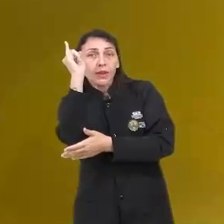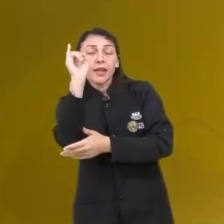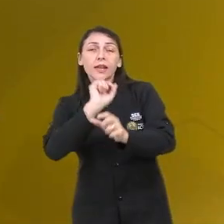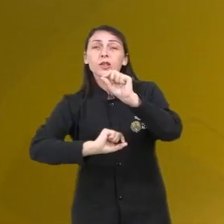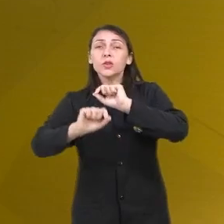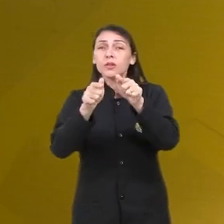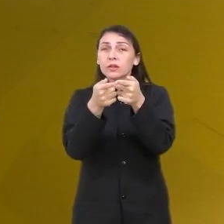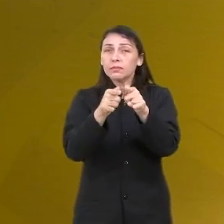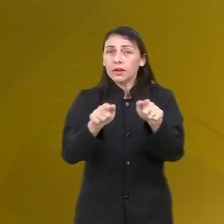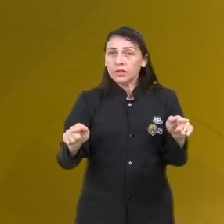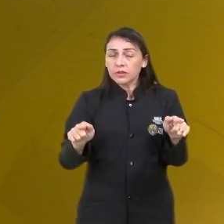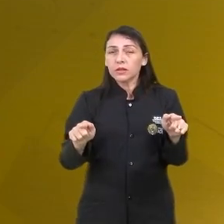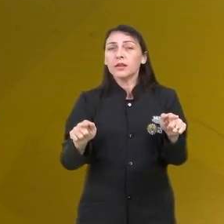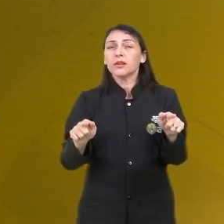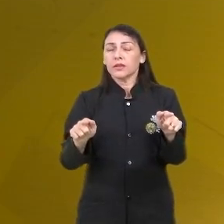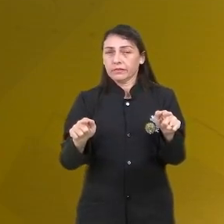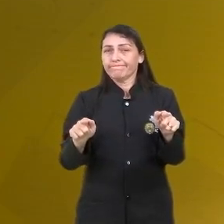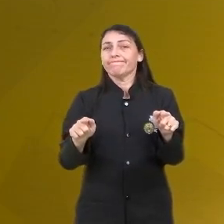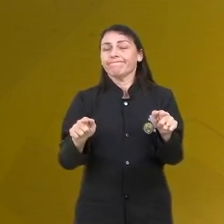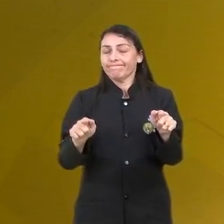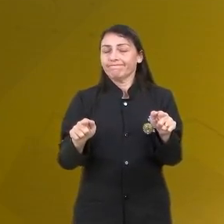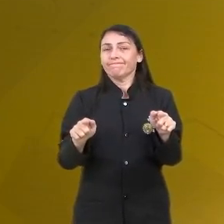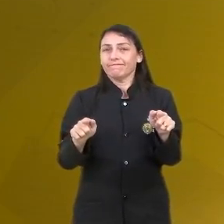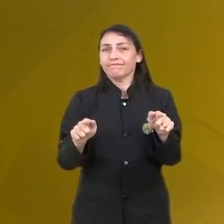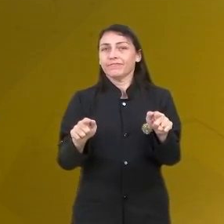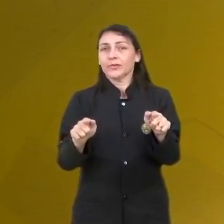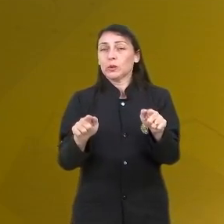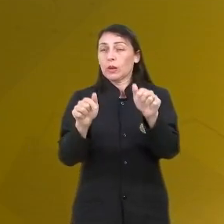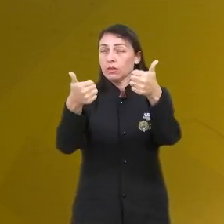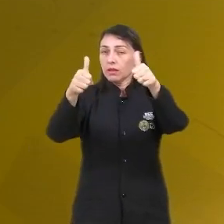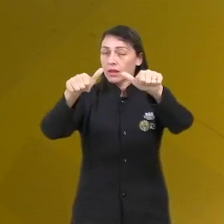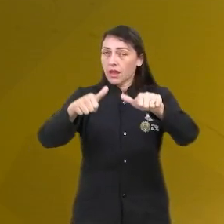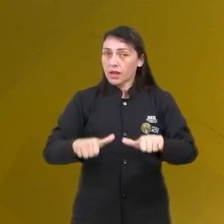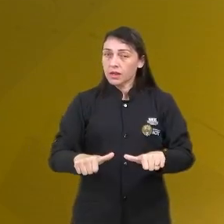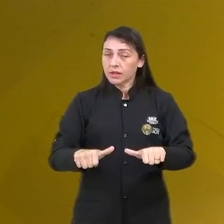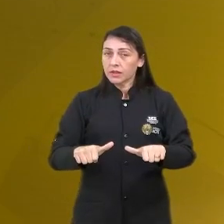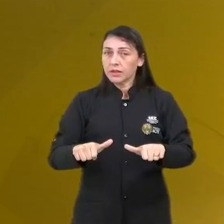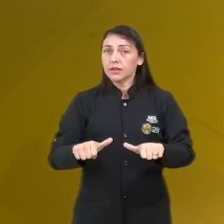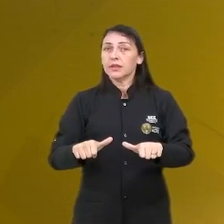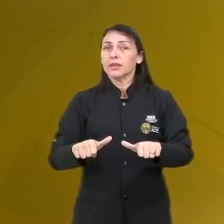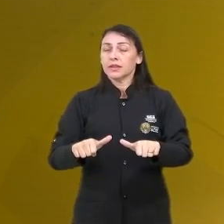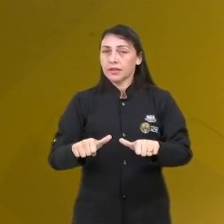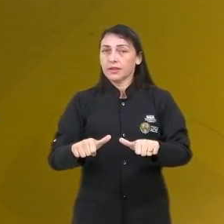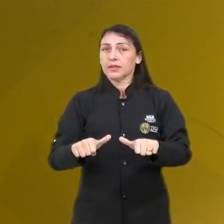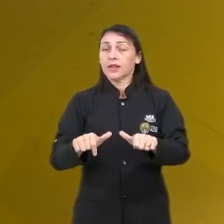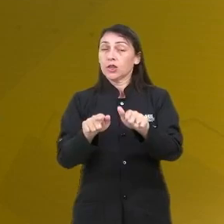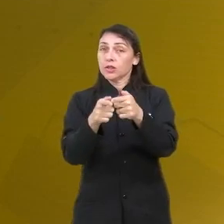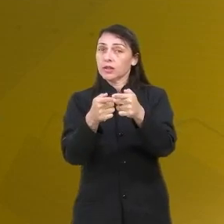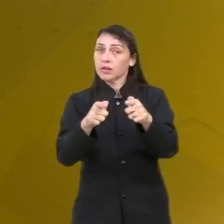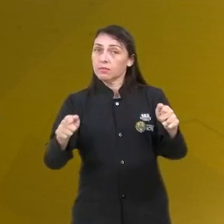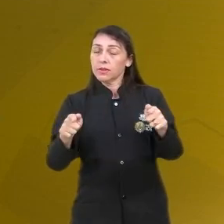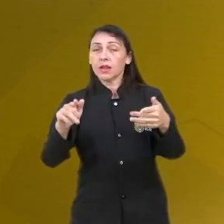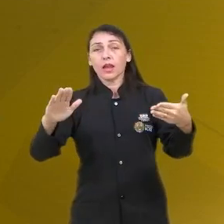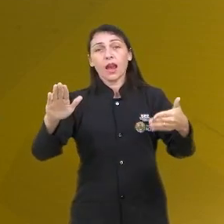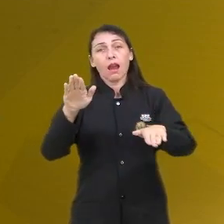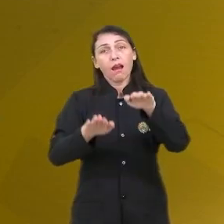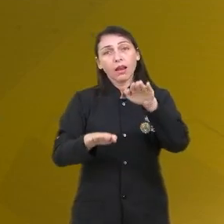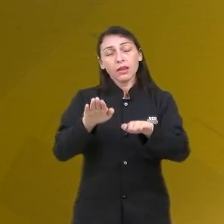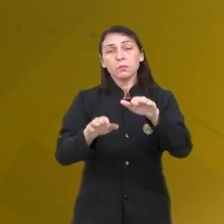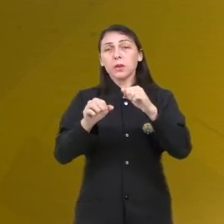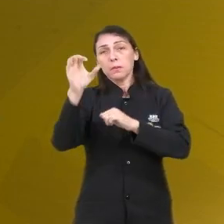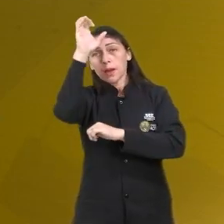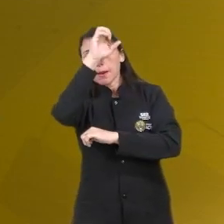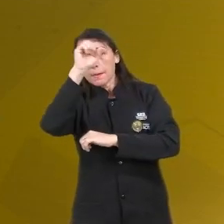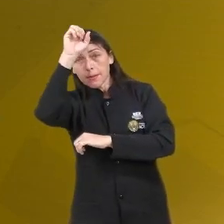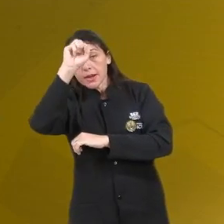de gramática, de um peso gramatical, de uma análise superficial de gramática que às vezes podemos aprender